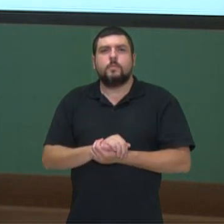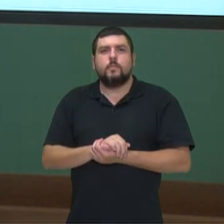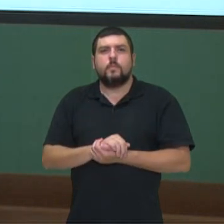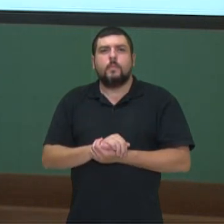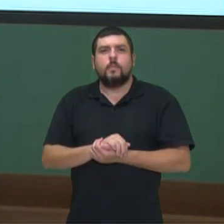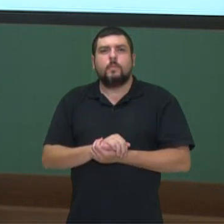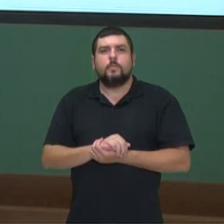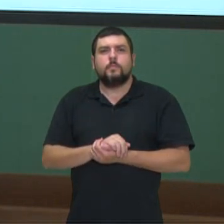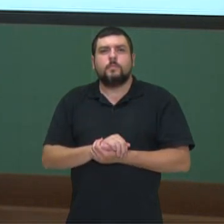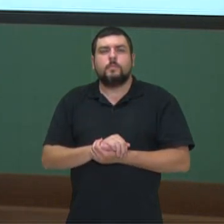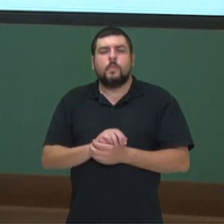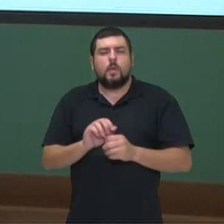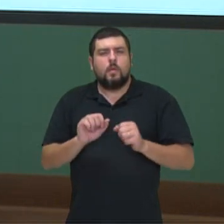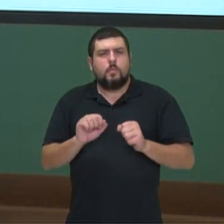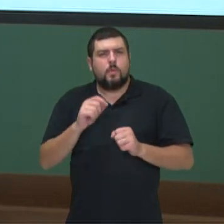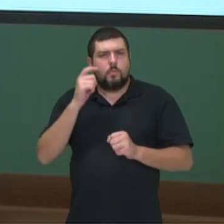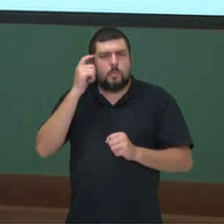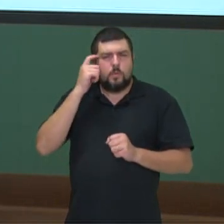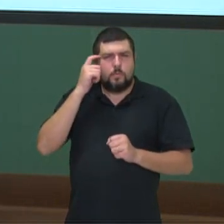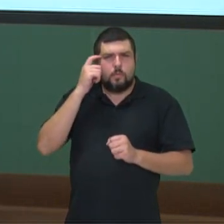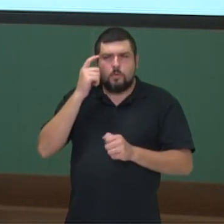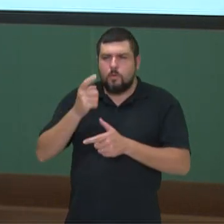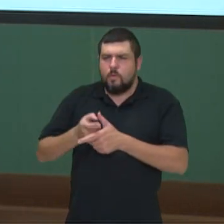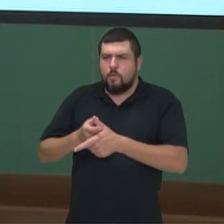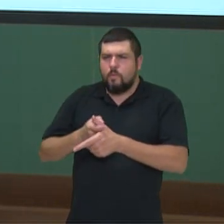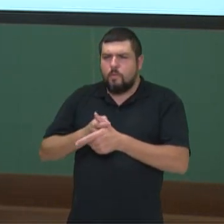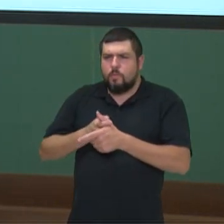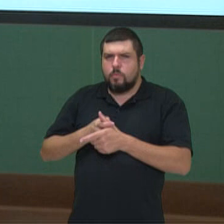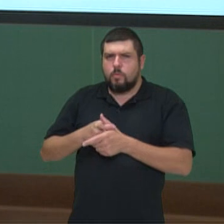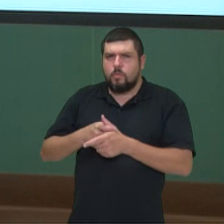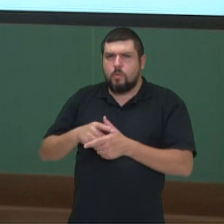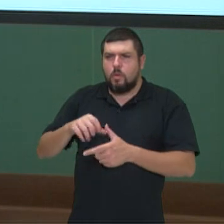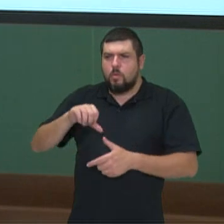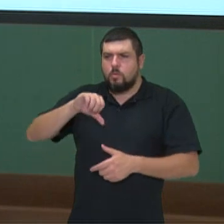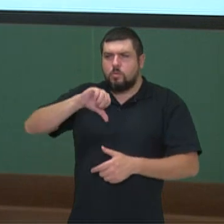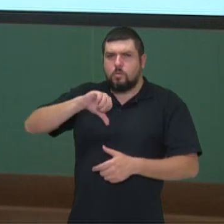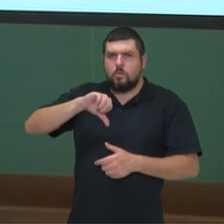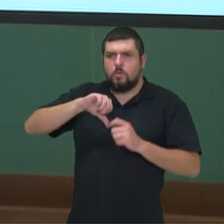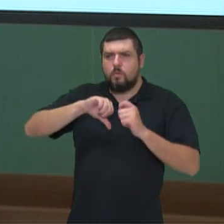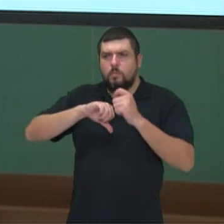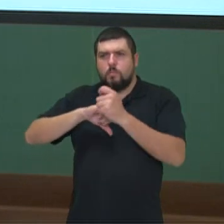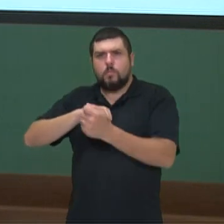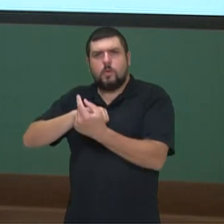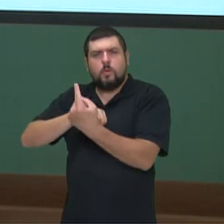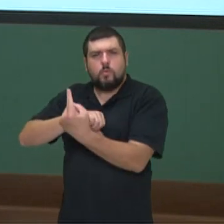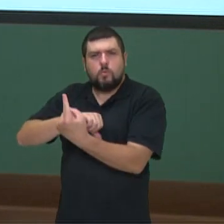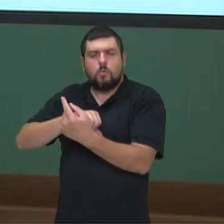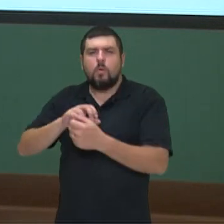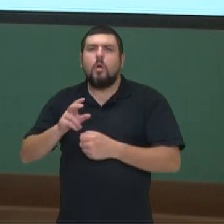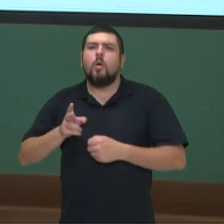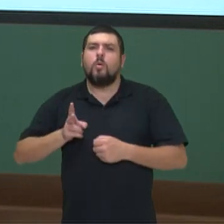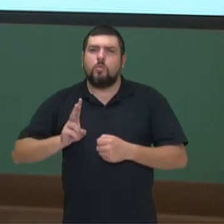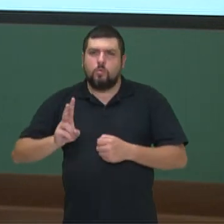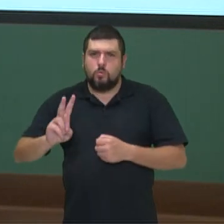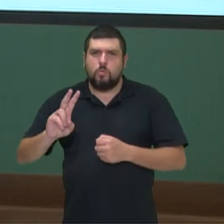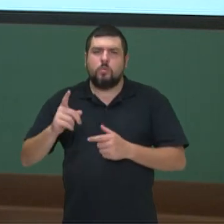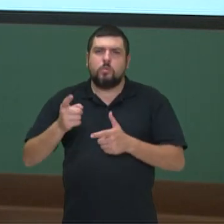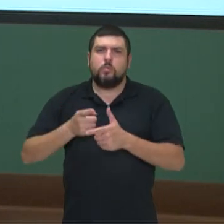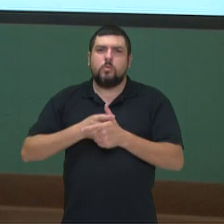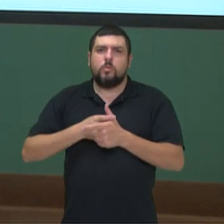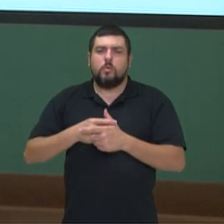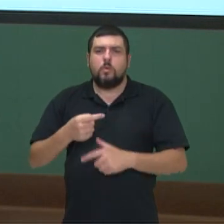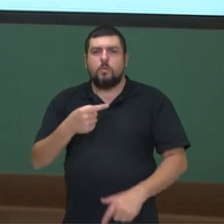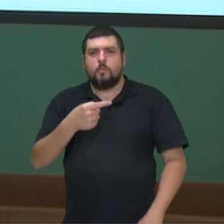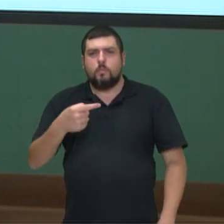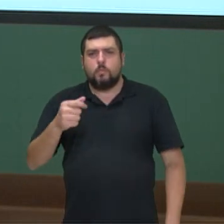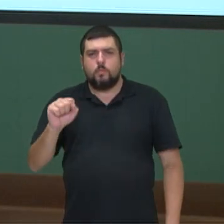pensar assim, se eu devo 9 e paguei só 1, eu vou continuar devendo. Por isso, meu resultado é negativo, menos